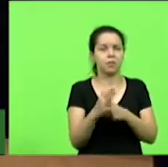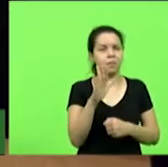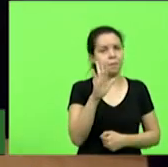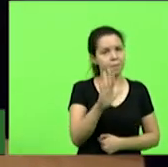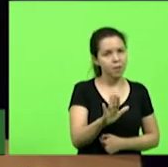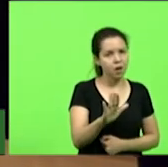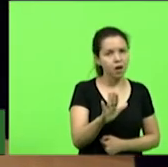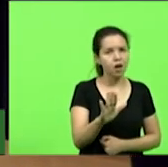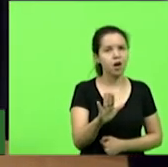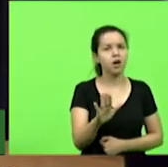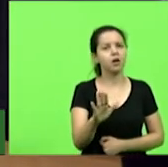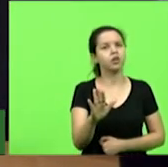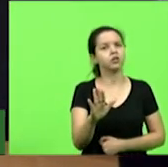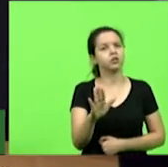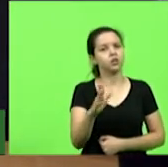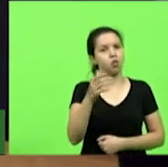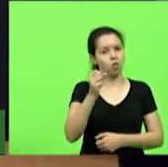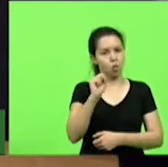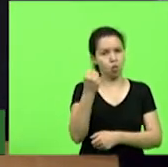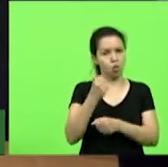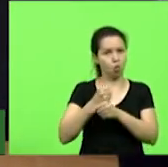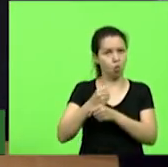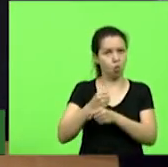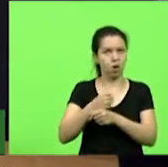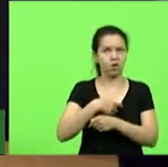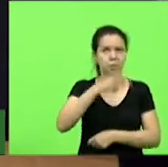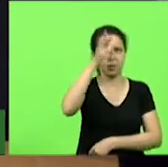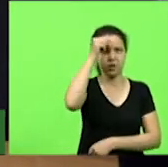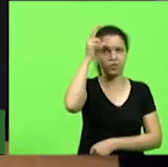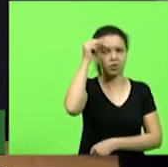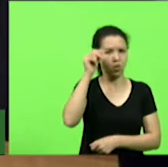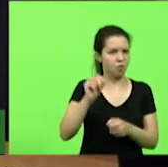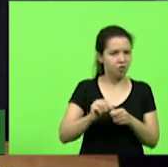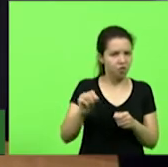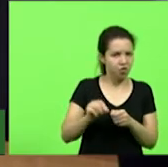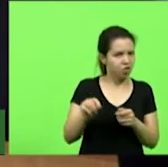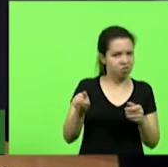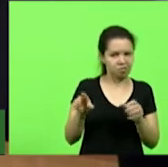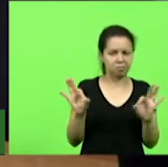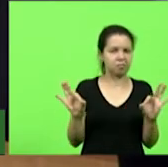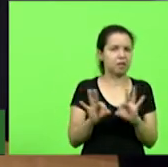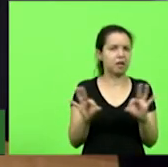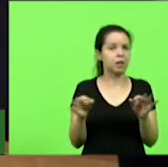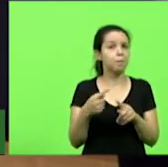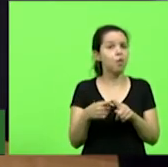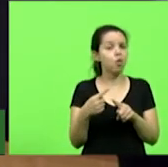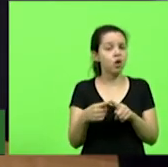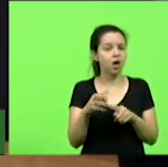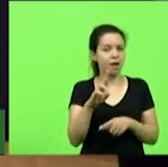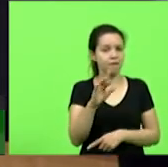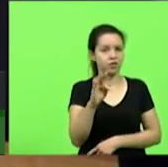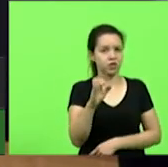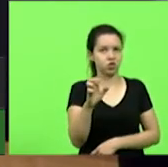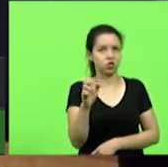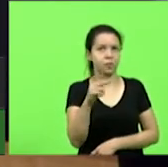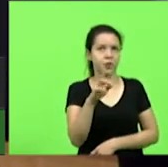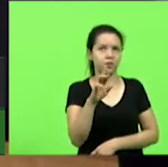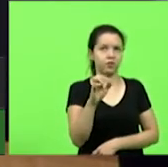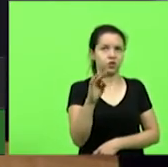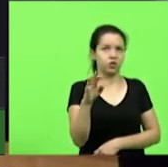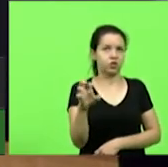que eu fui prefeito, eu não fiz nenhum refis. Porque, normalmente, o refis beneficia, agora é prefis aqui no estado, né?